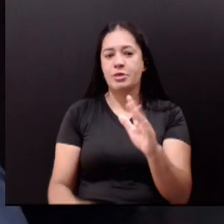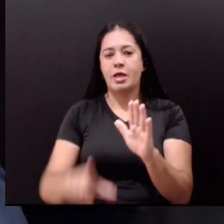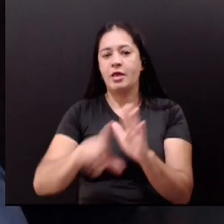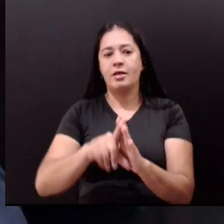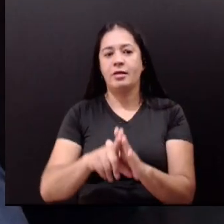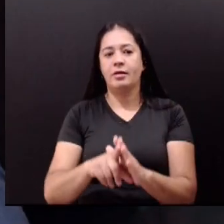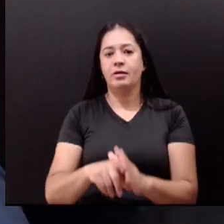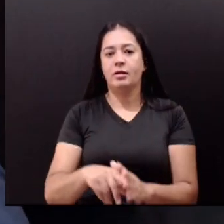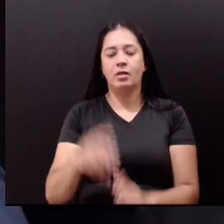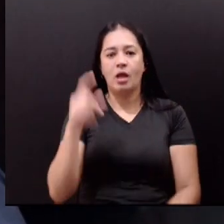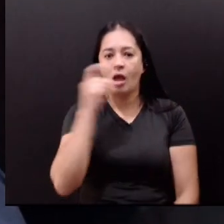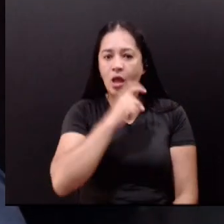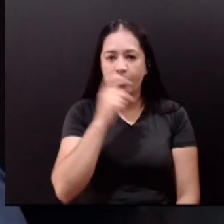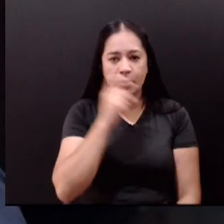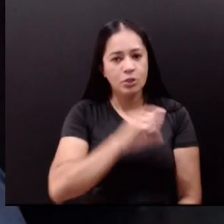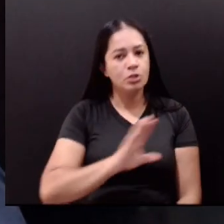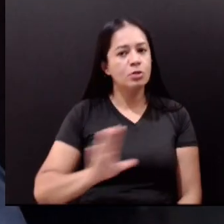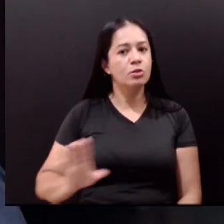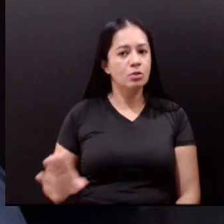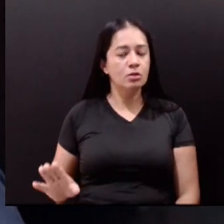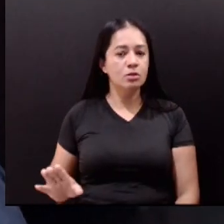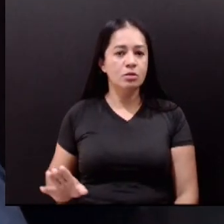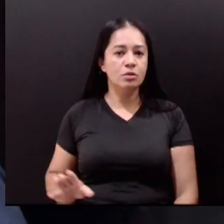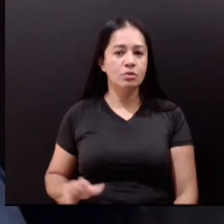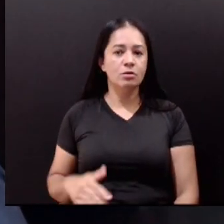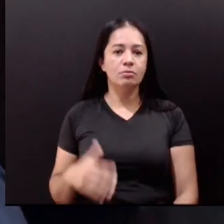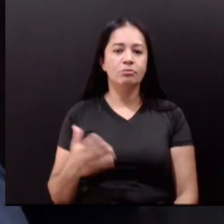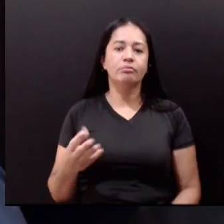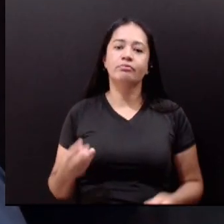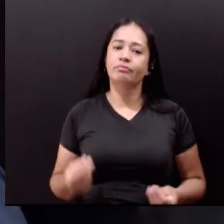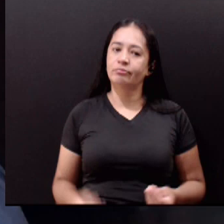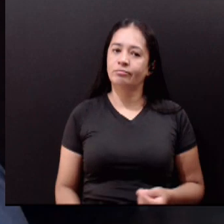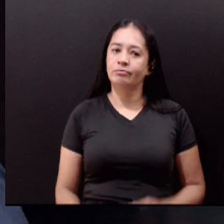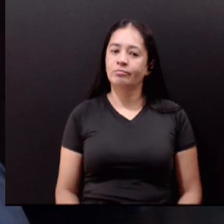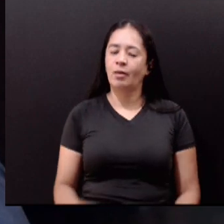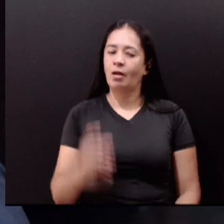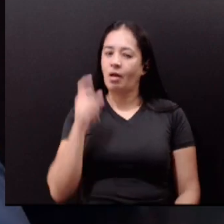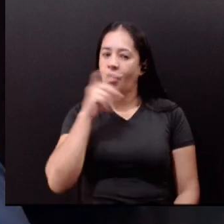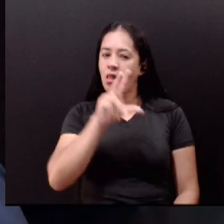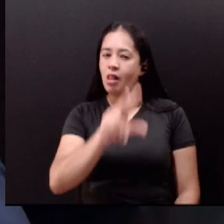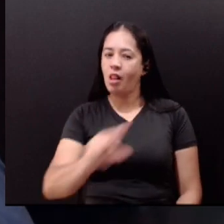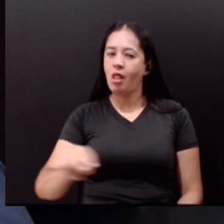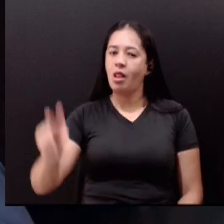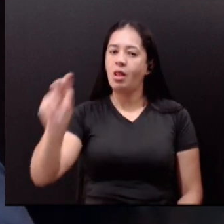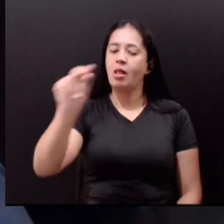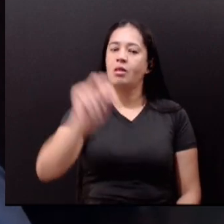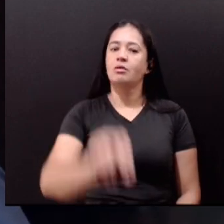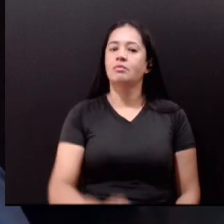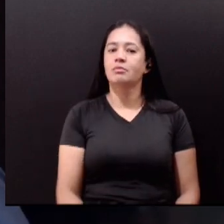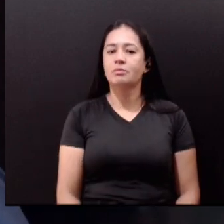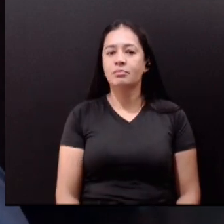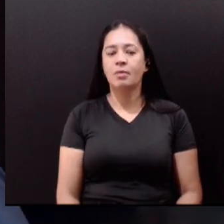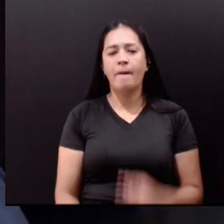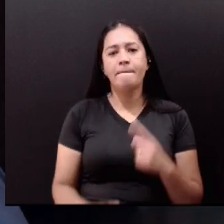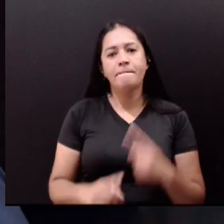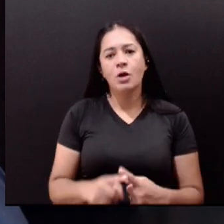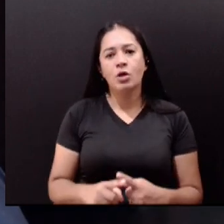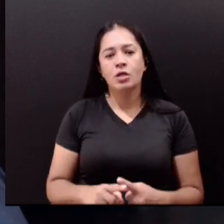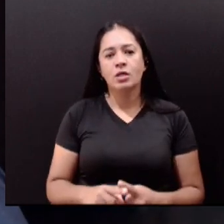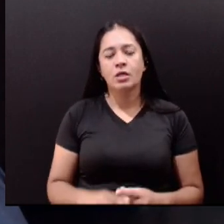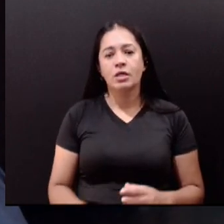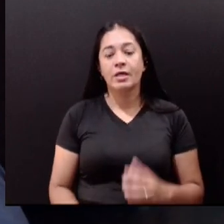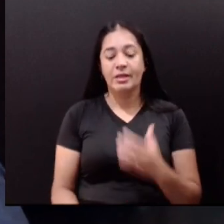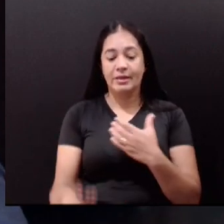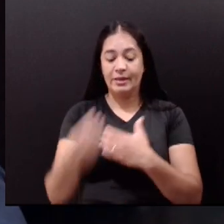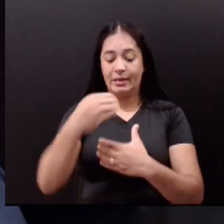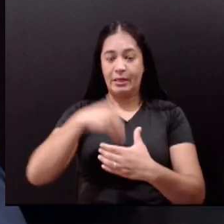né? É conversa para boi dormir. Por quê? Uma coisa que existe na internet é